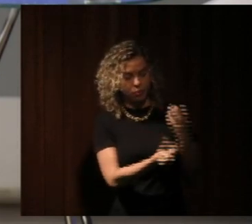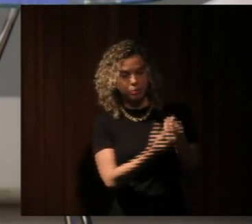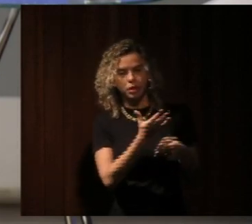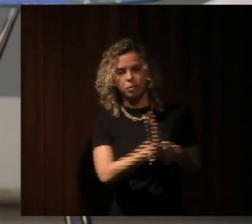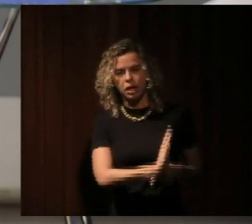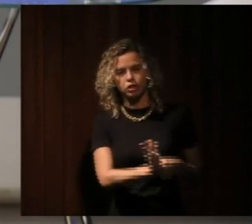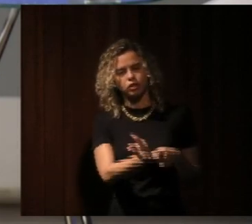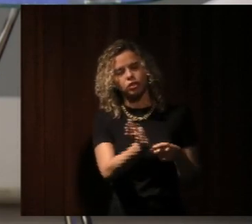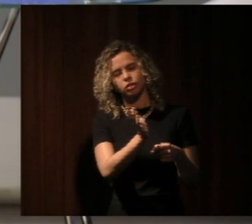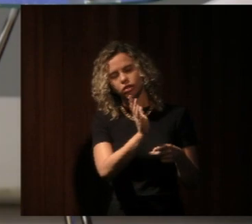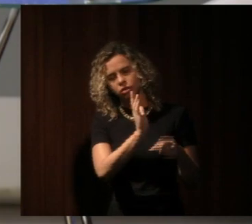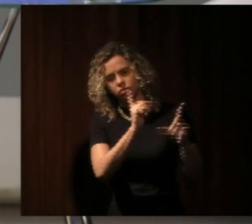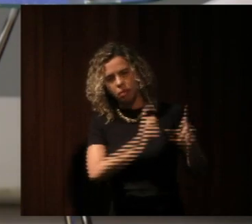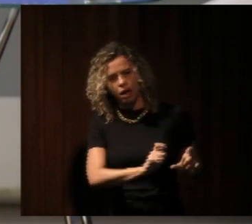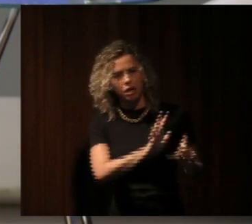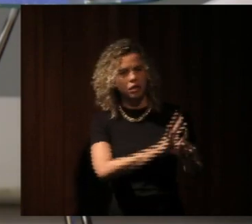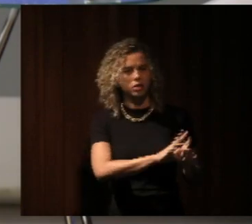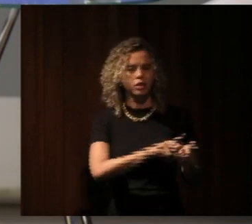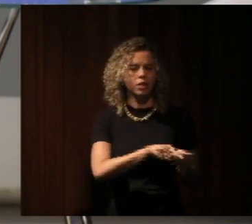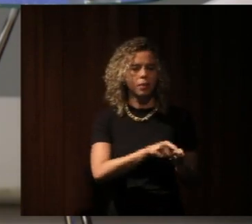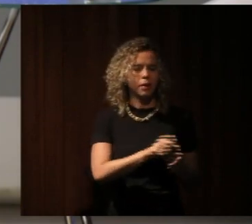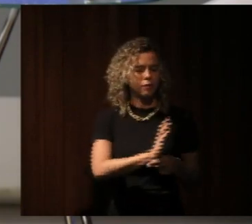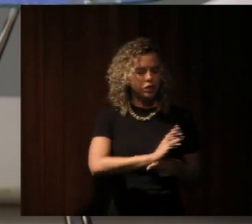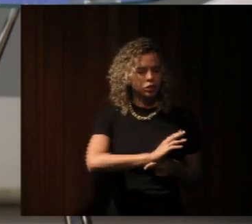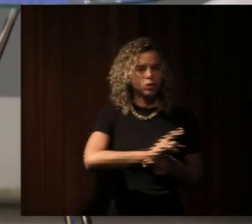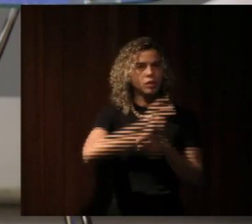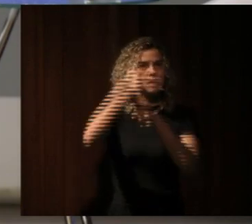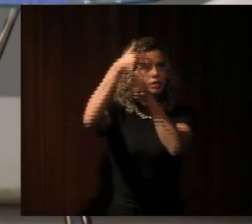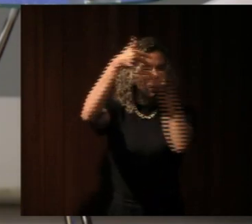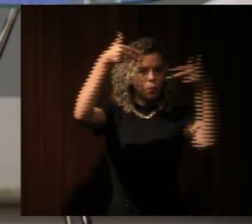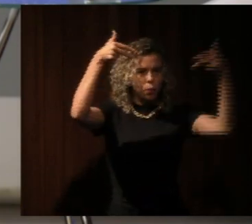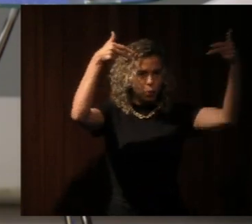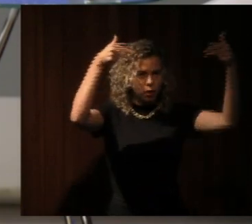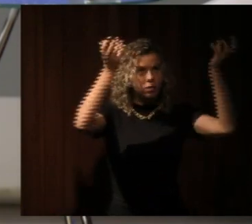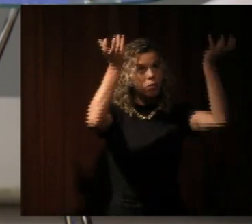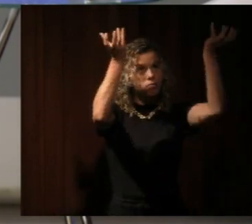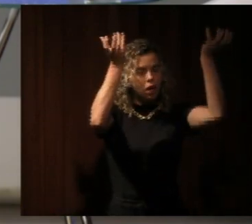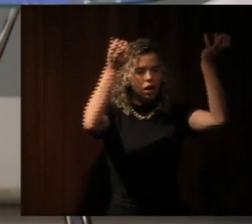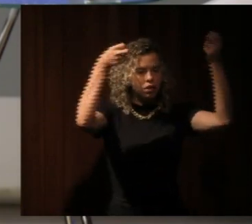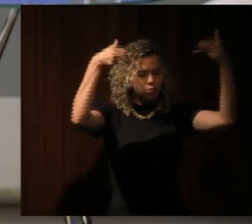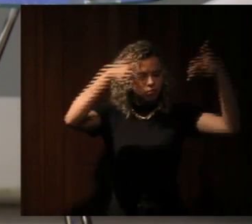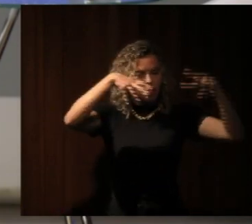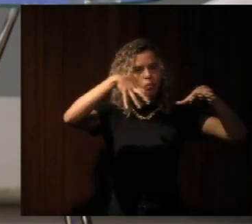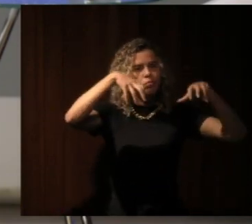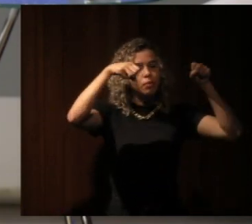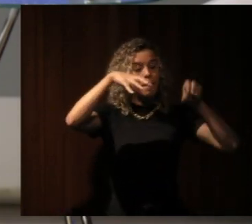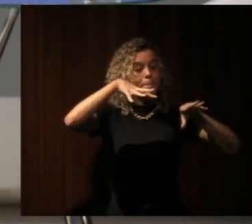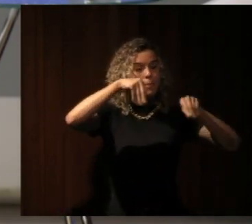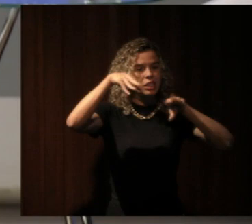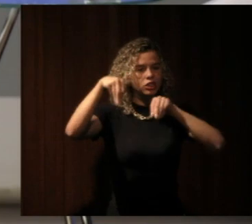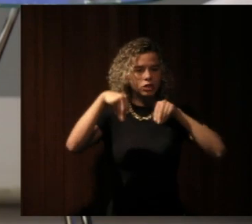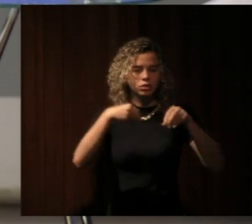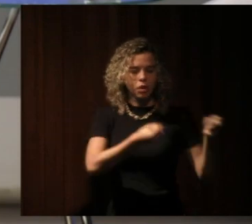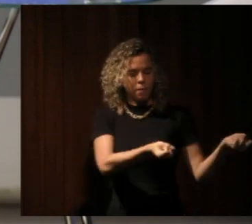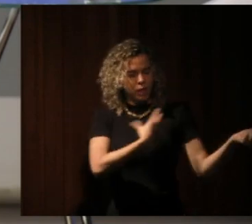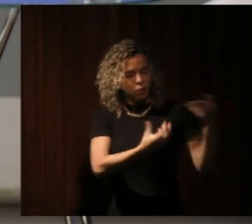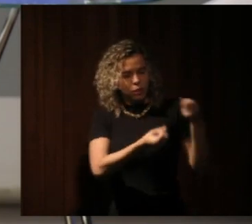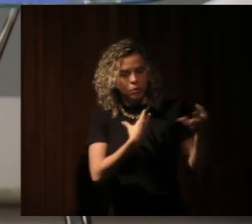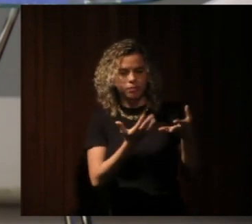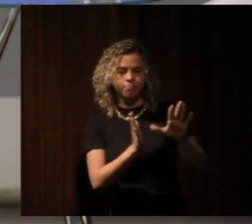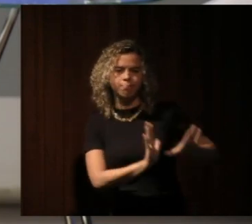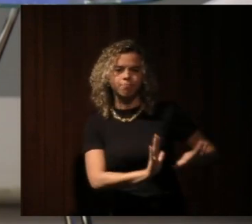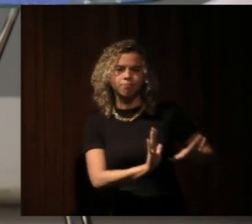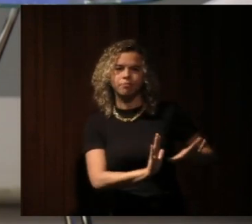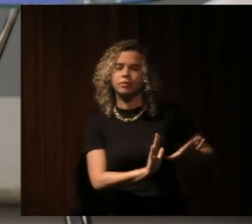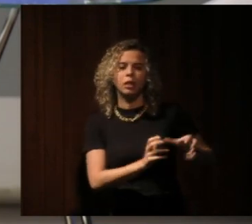eh e prints desses vídeos das câmeras de segurança e e a gente já começou a colocar um freio nessa